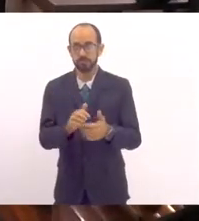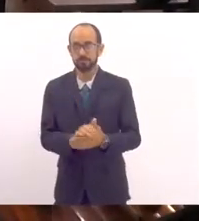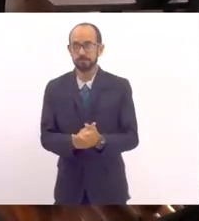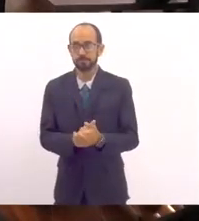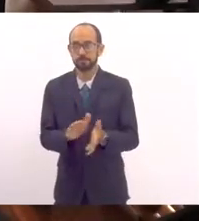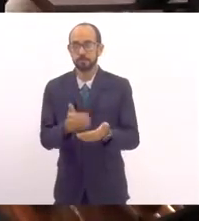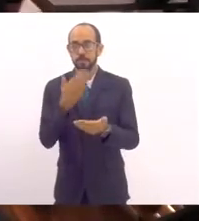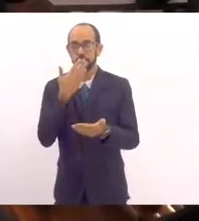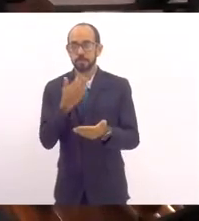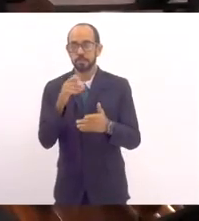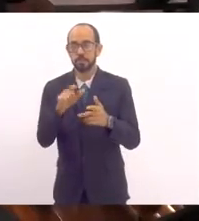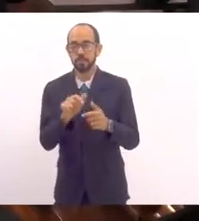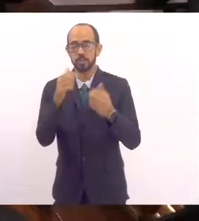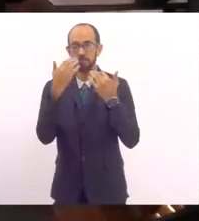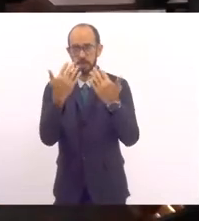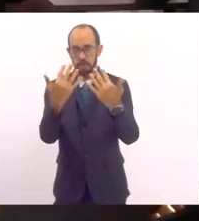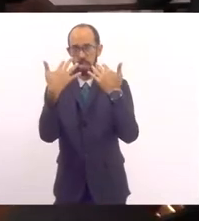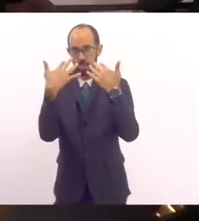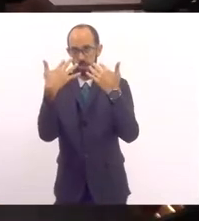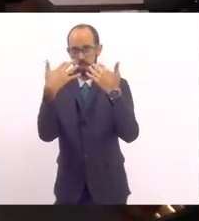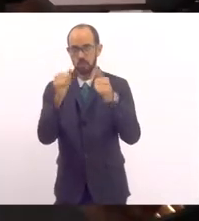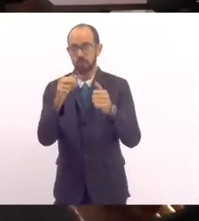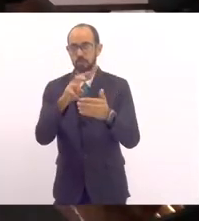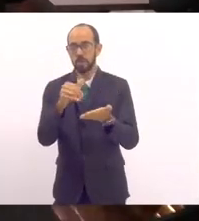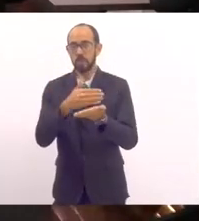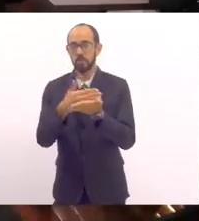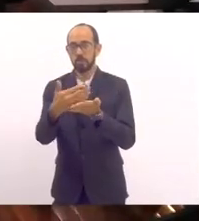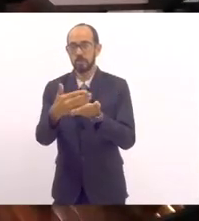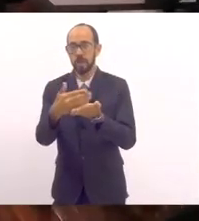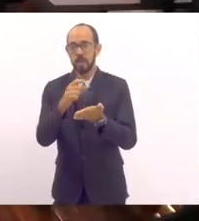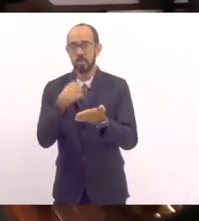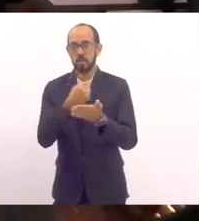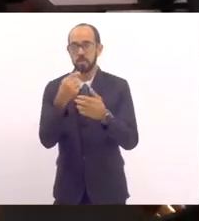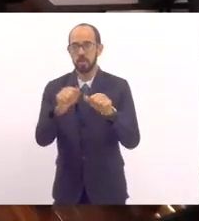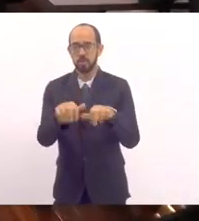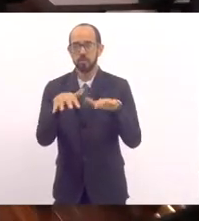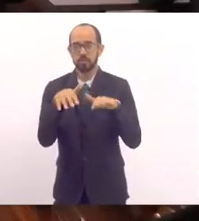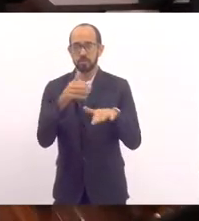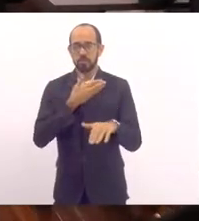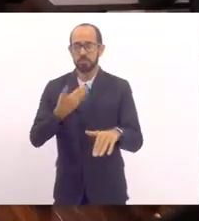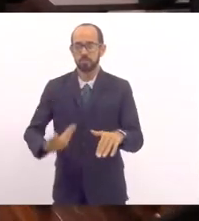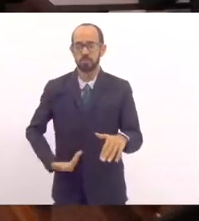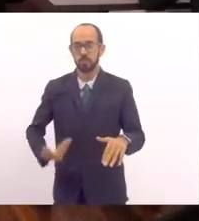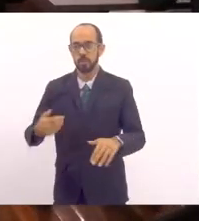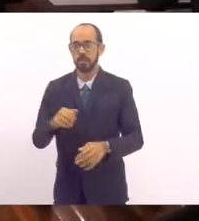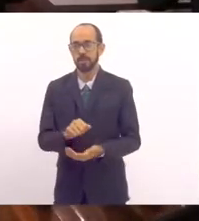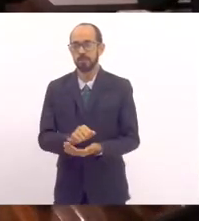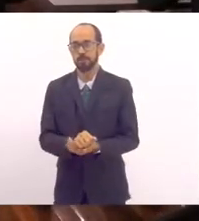Gostaria de solicitar a atenção. Vamos estar iniciando a nossa audiência pública.